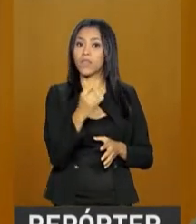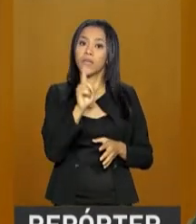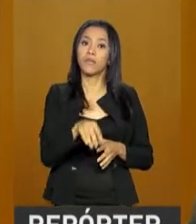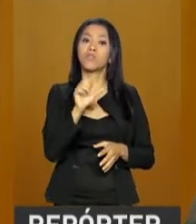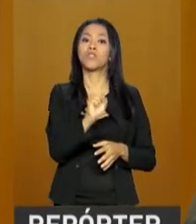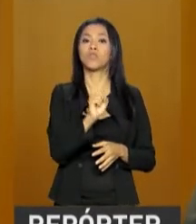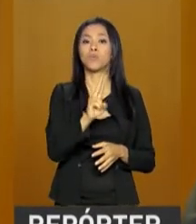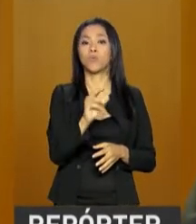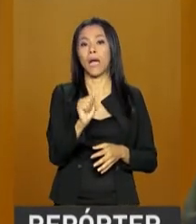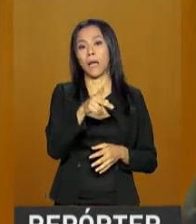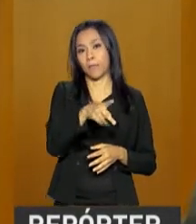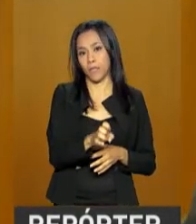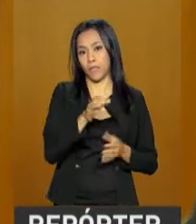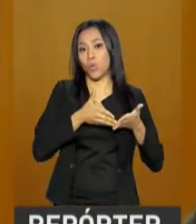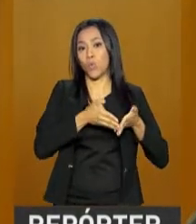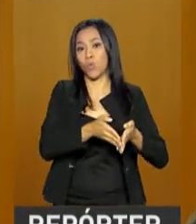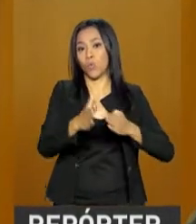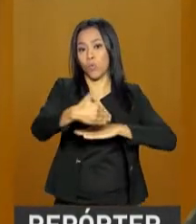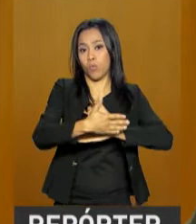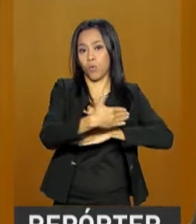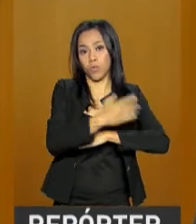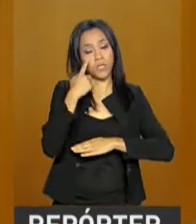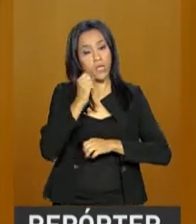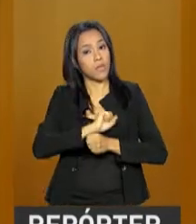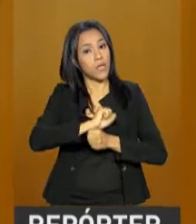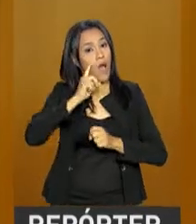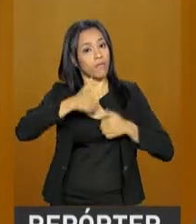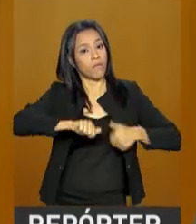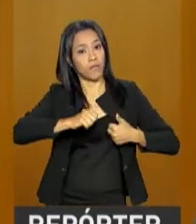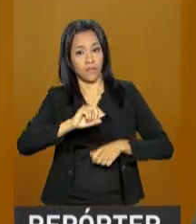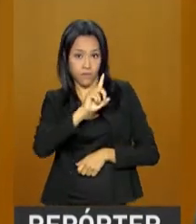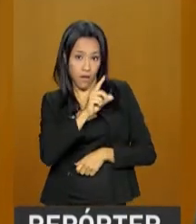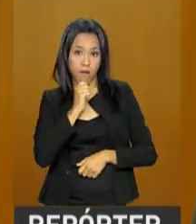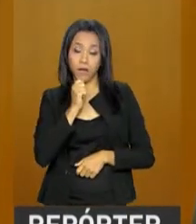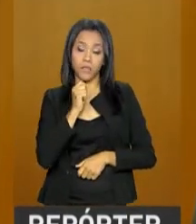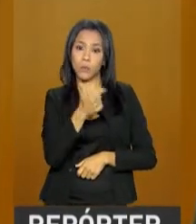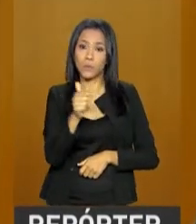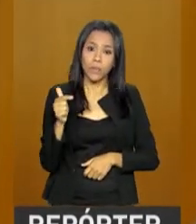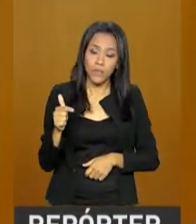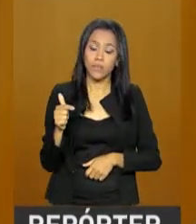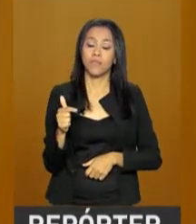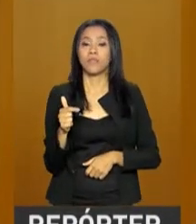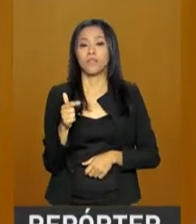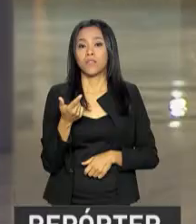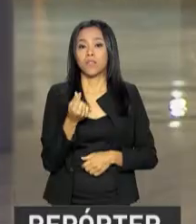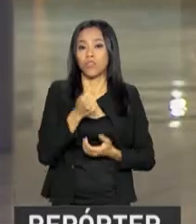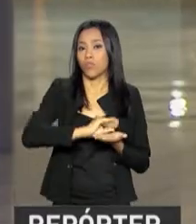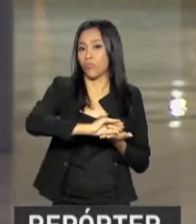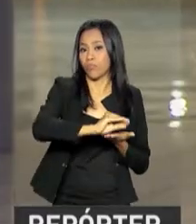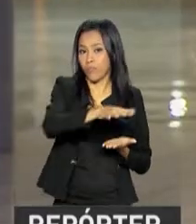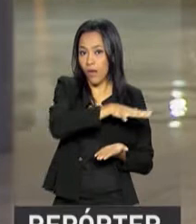que eles ainda estão em avaliação pela pele então pra esses dois a gente ainda não tem essa estimativa de investimento